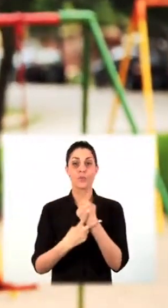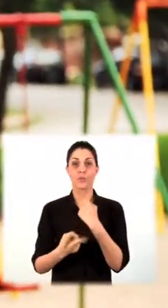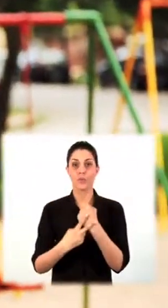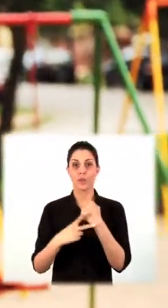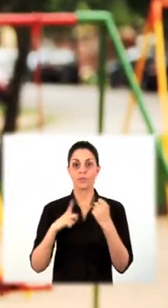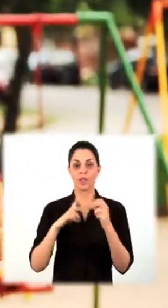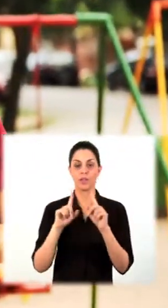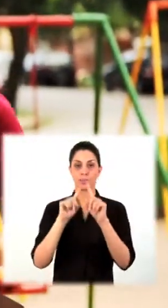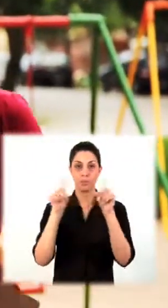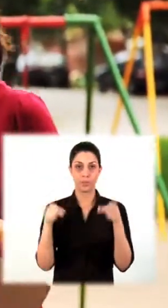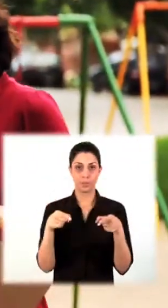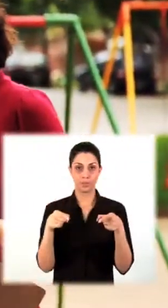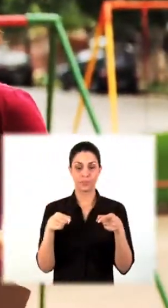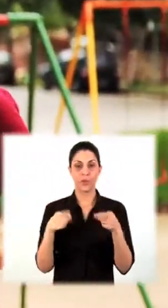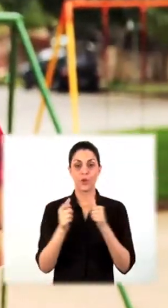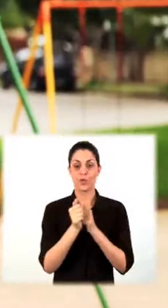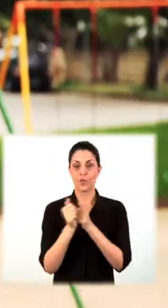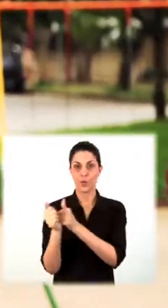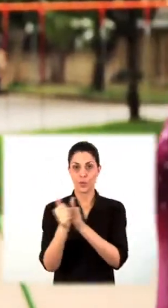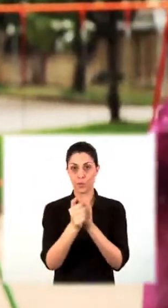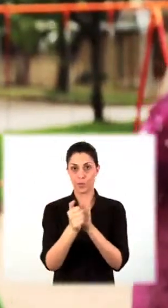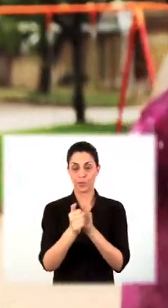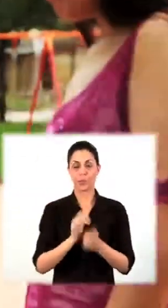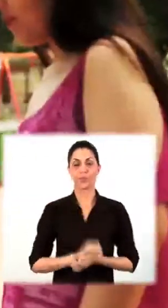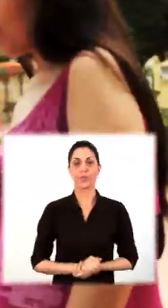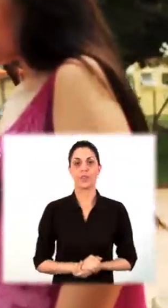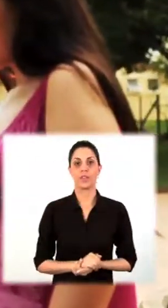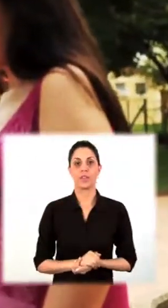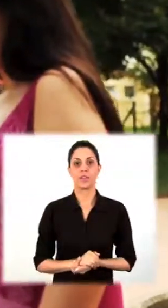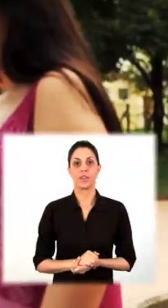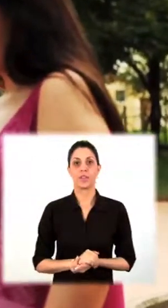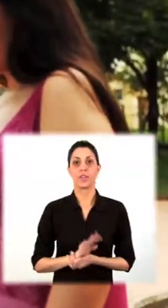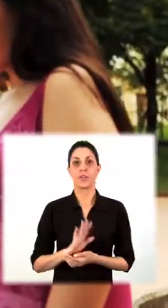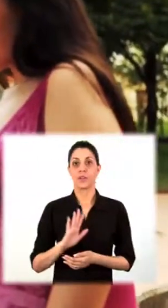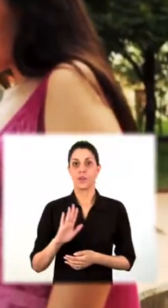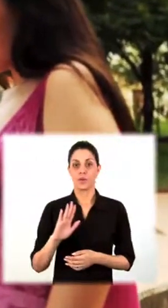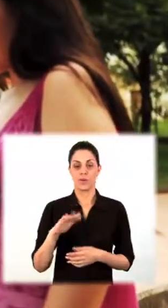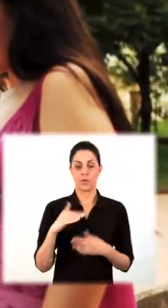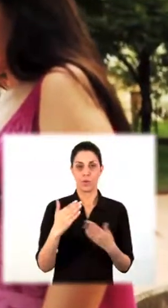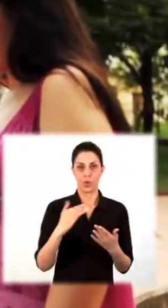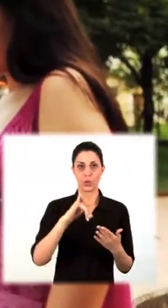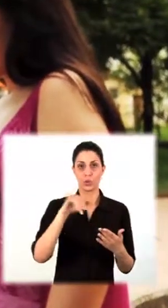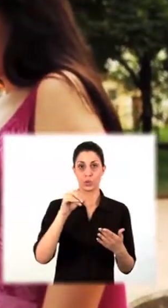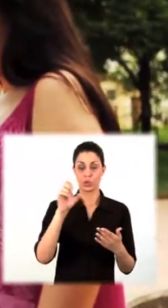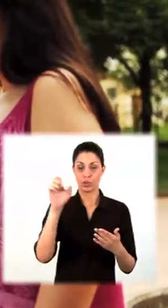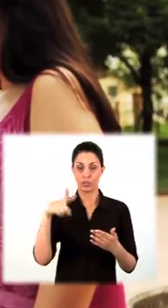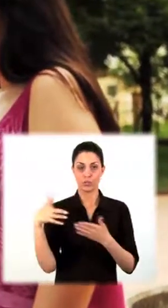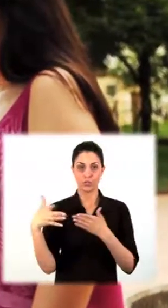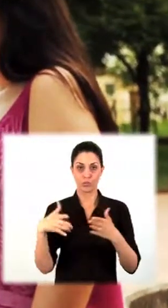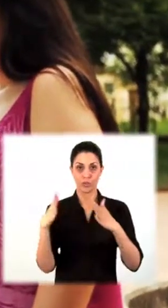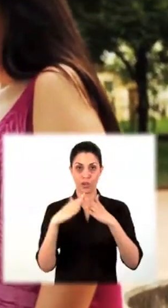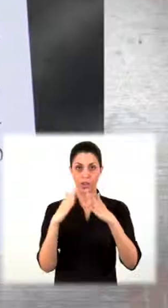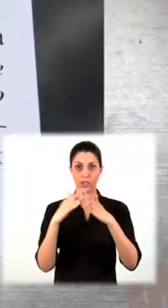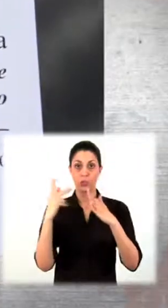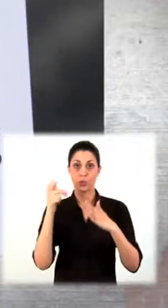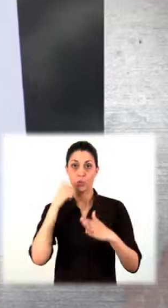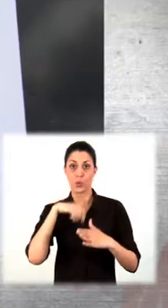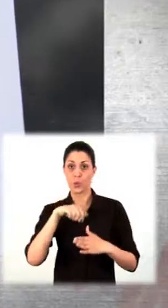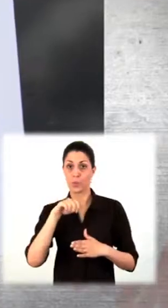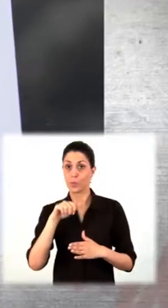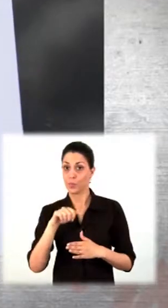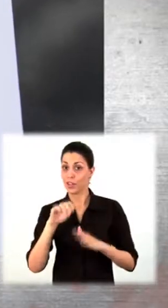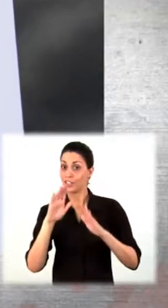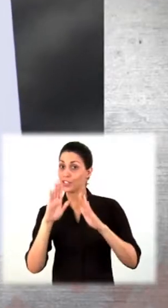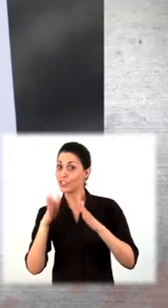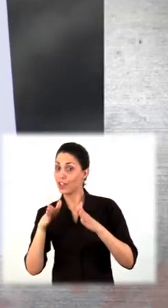com alguns verbos que você vai ver entre parênteses. Vou acompanhar você. Quando José chegou à casa,